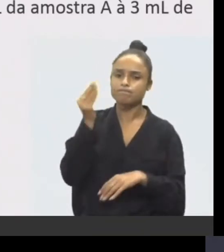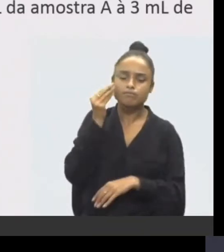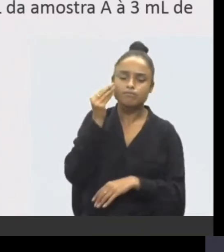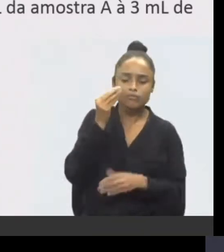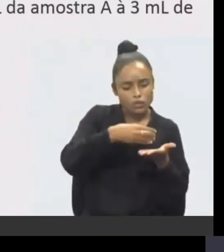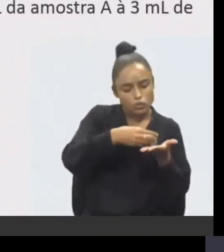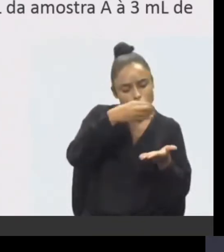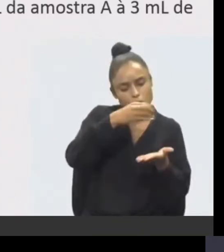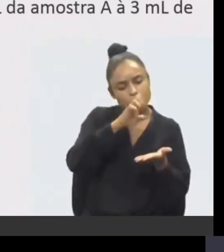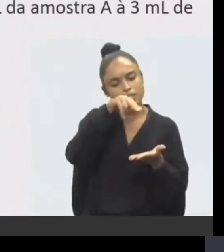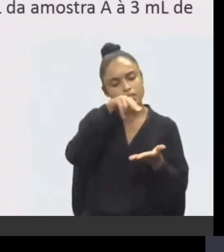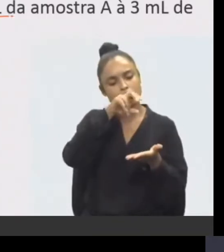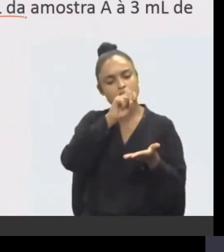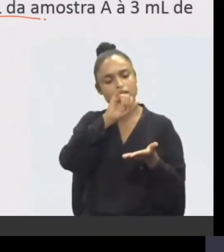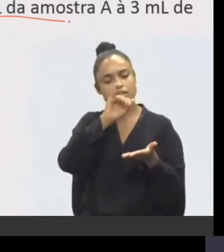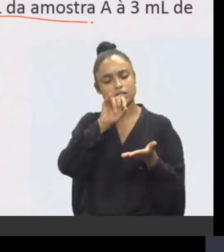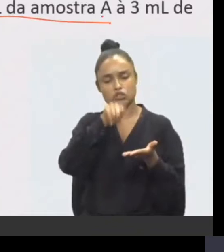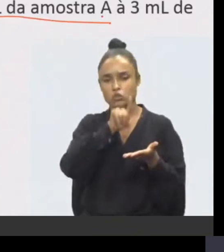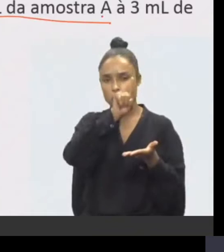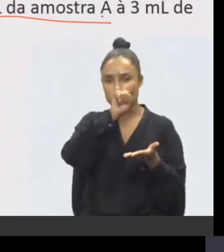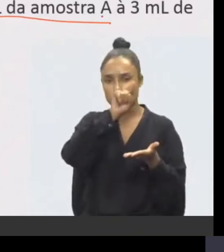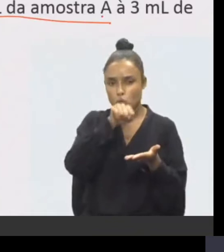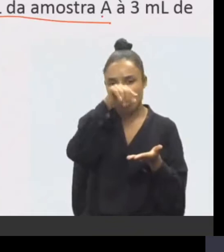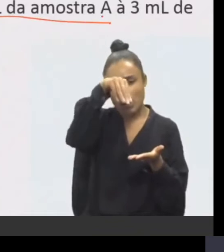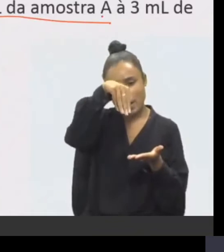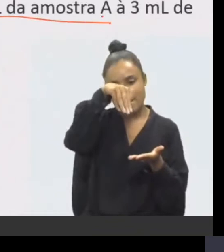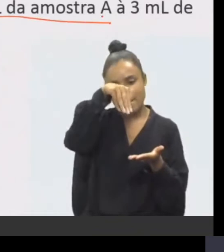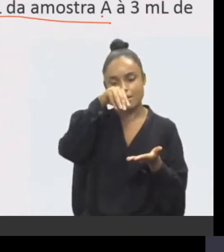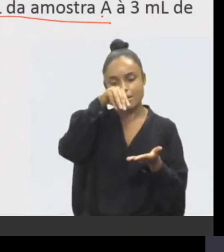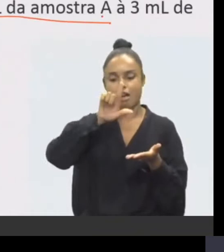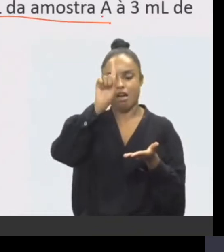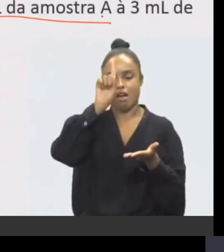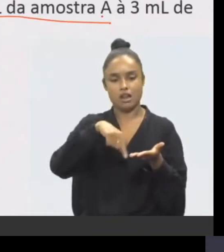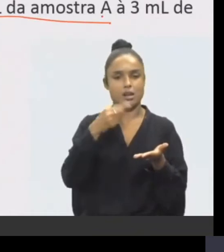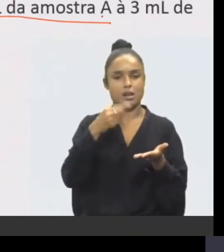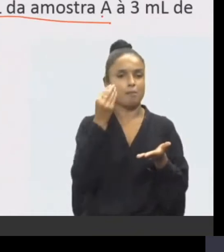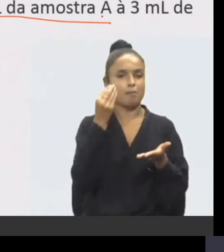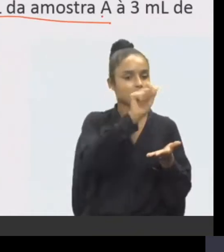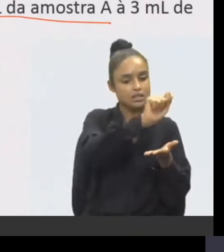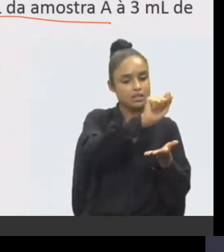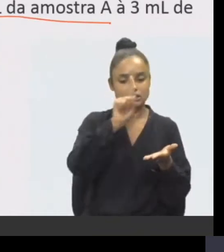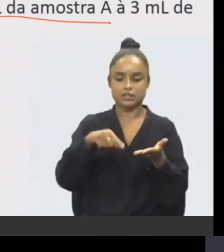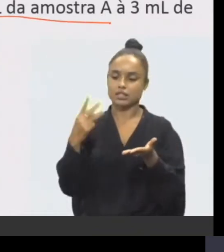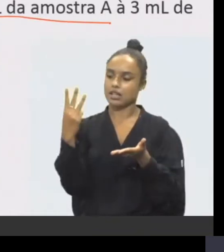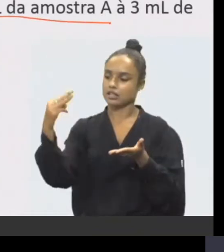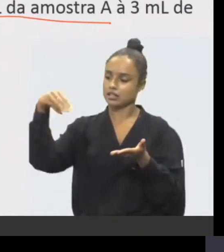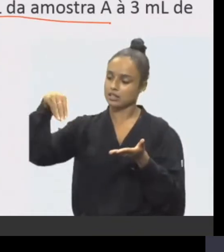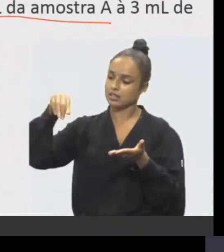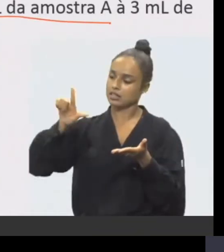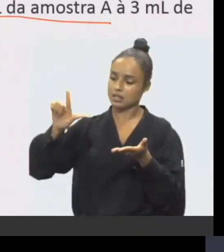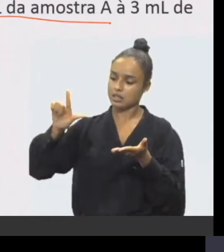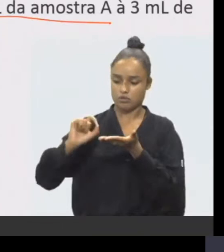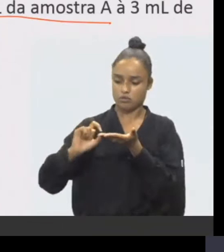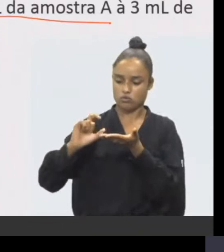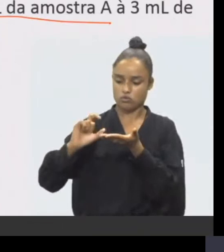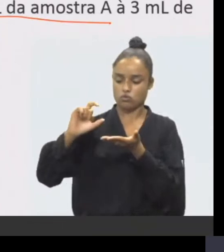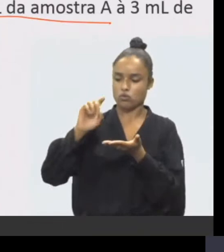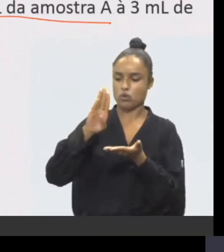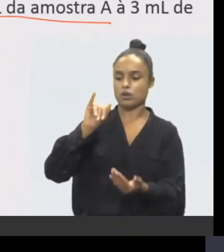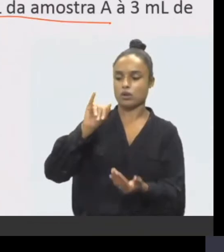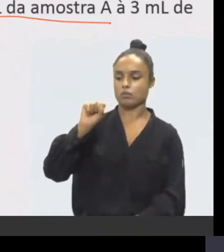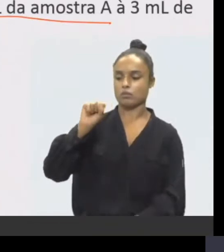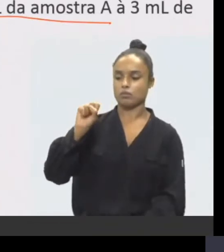de ensaio nós vamos adicionar cerca de 1 ml da amostra A 3 ml de uma solução saturada de bisulfito